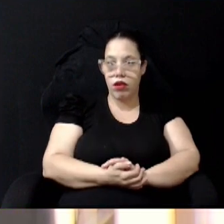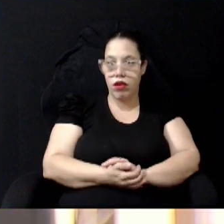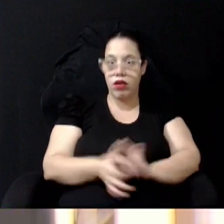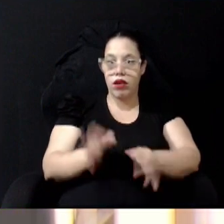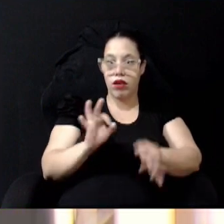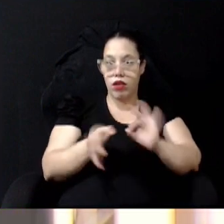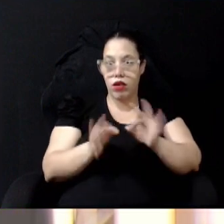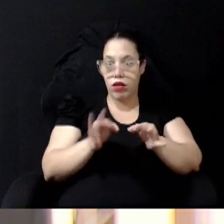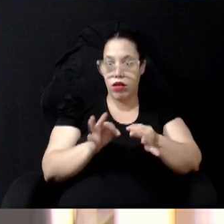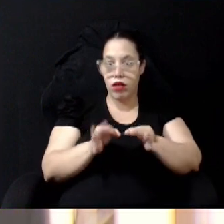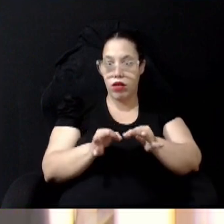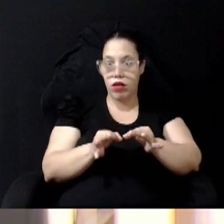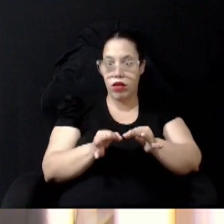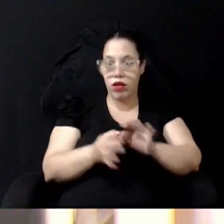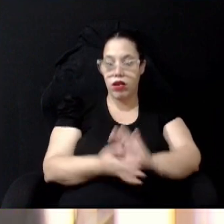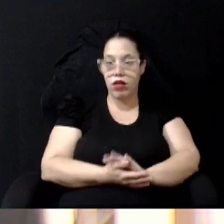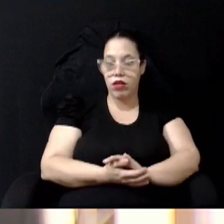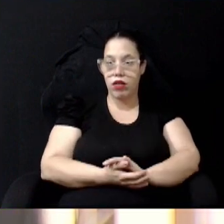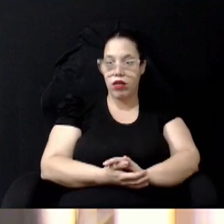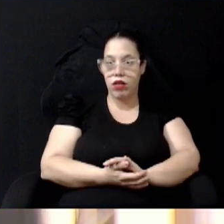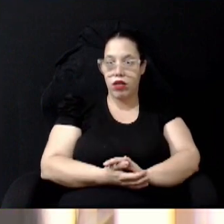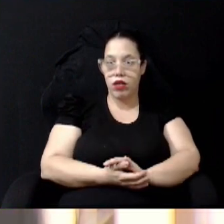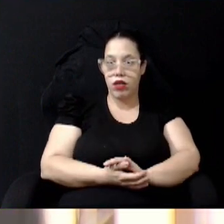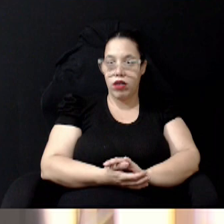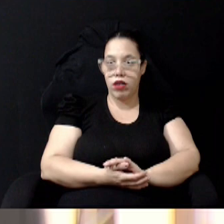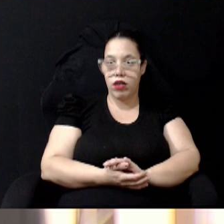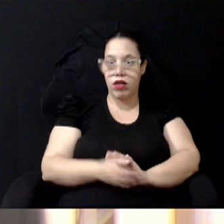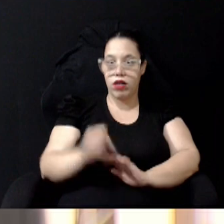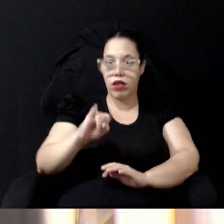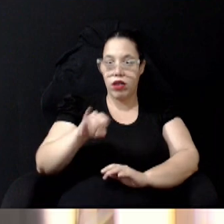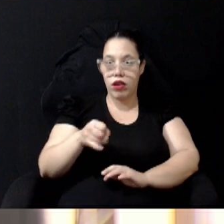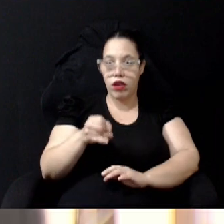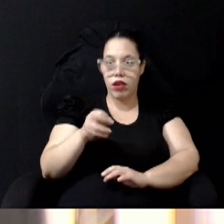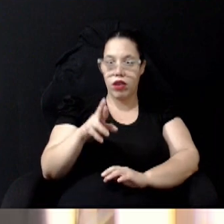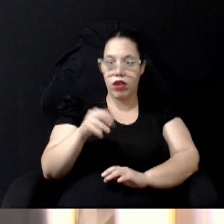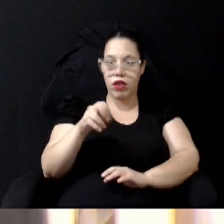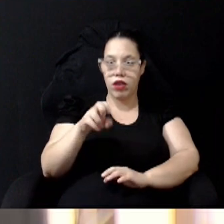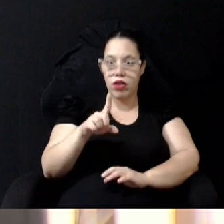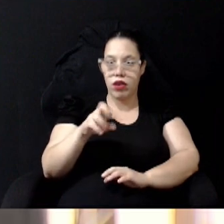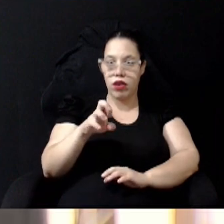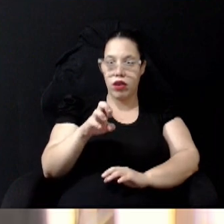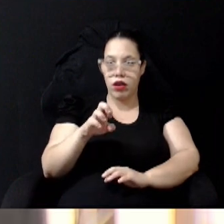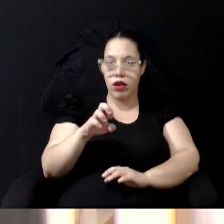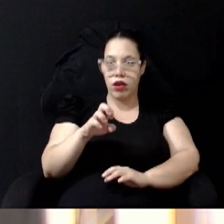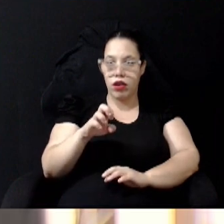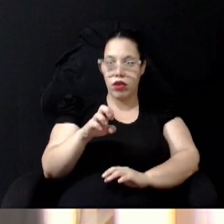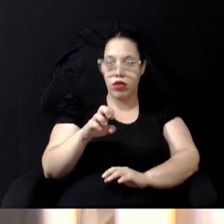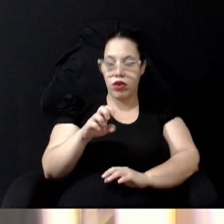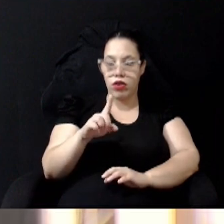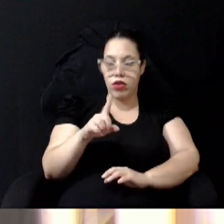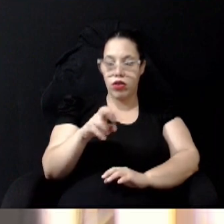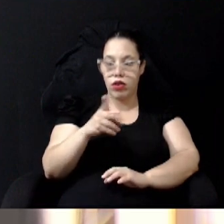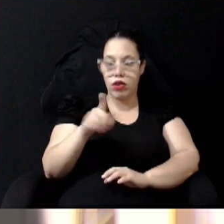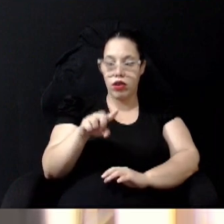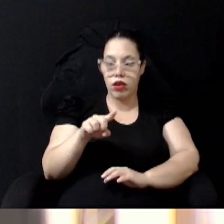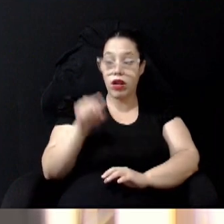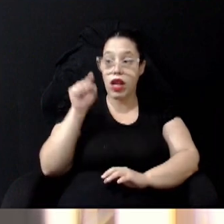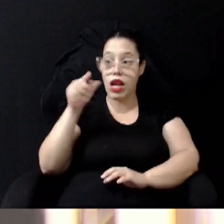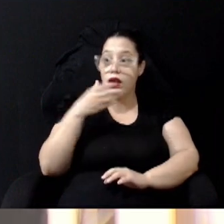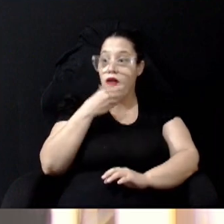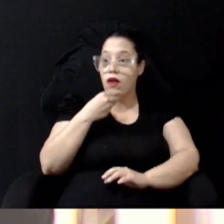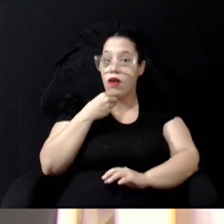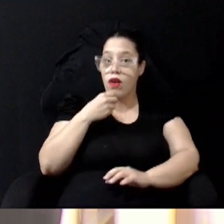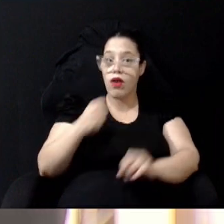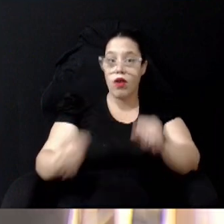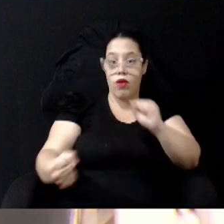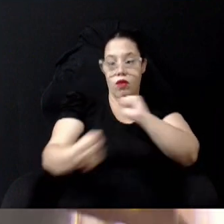é o senhor Jorge Luiz de Borba. Esse homem que escravizou essa